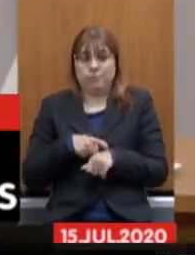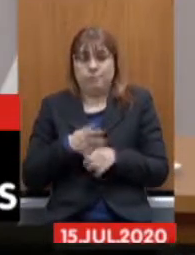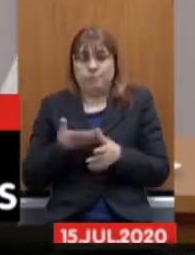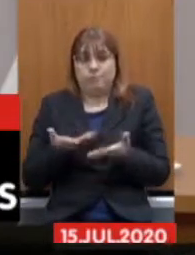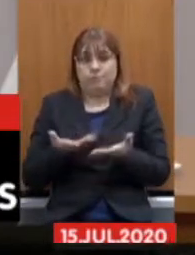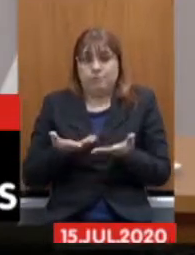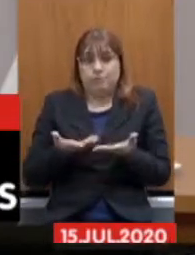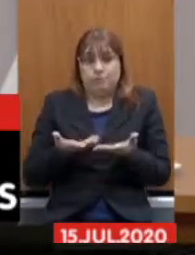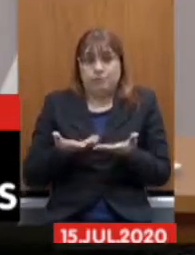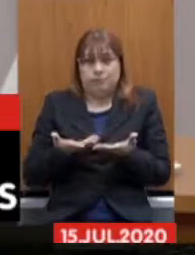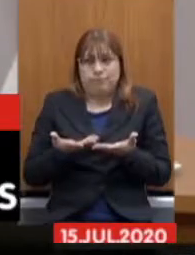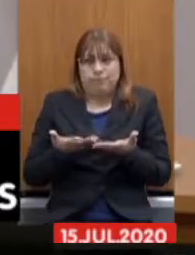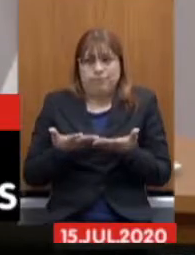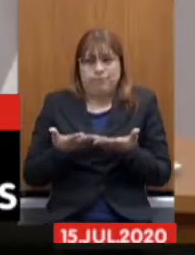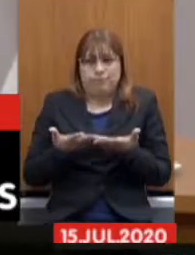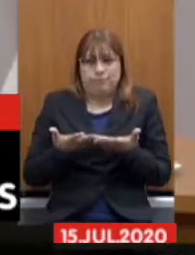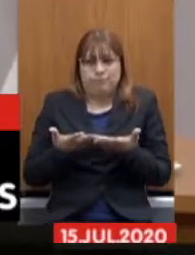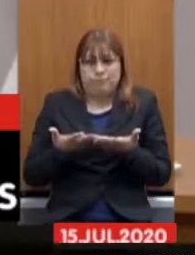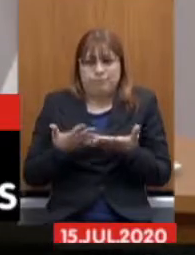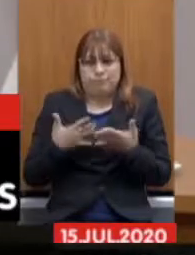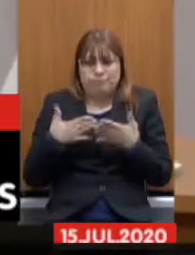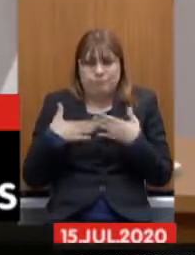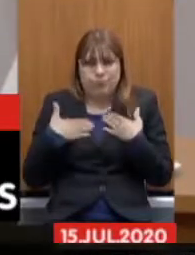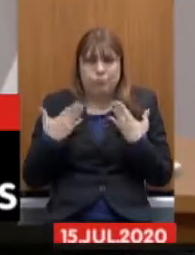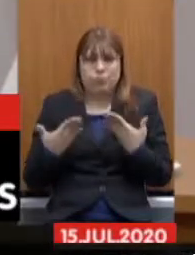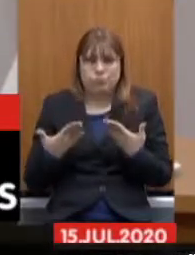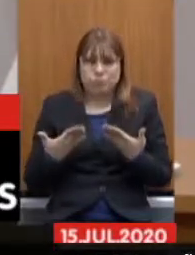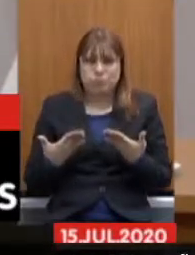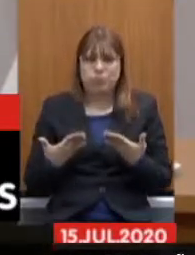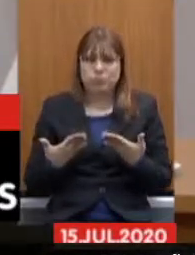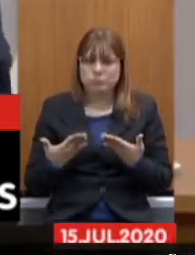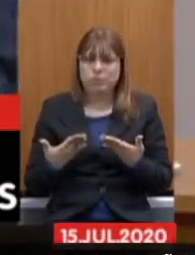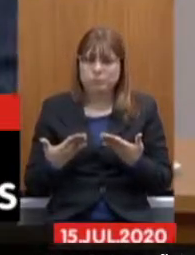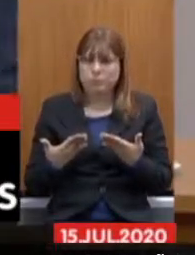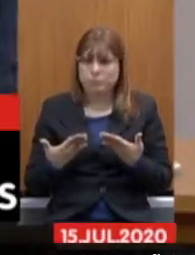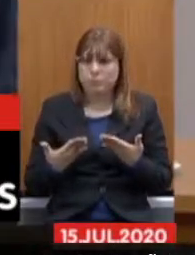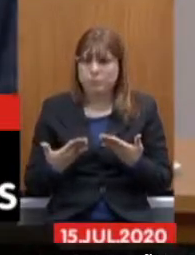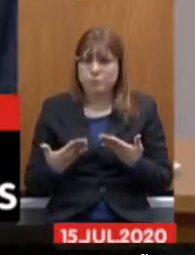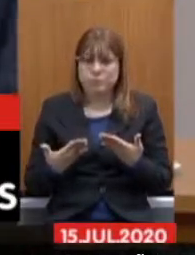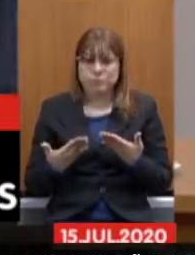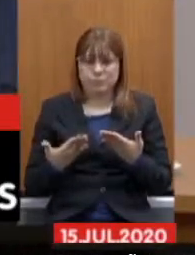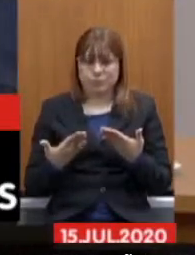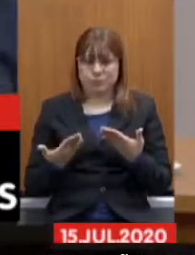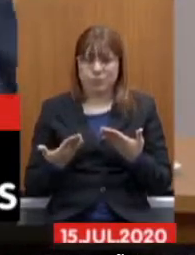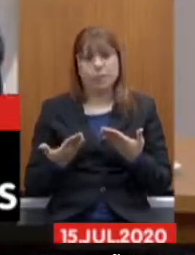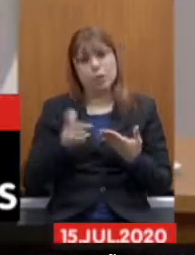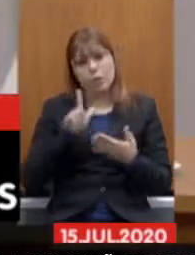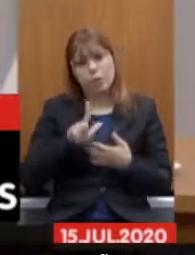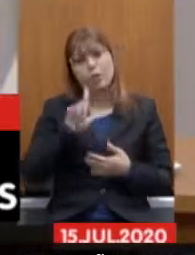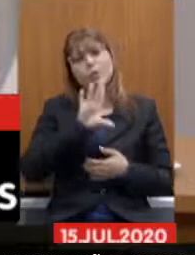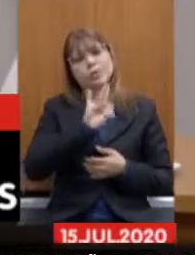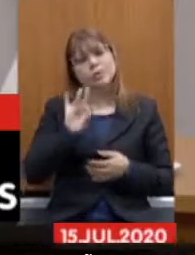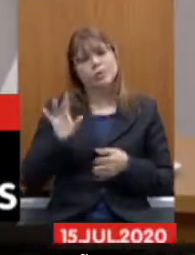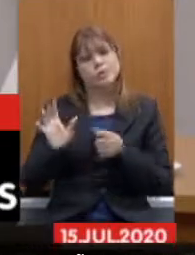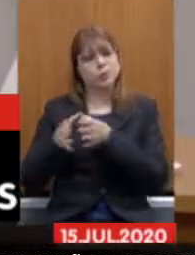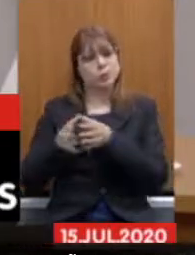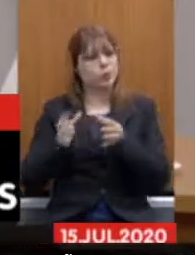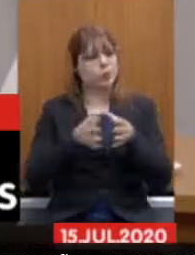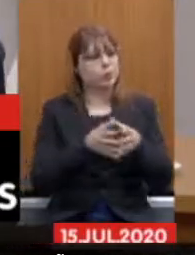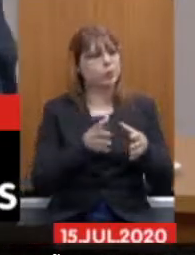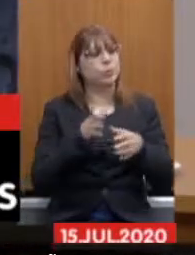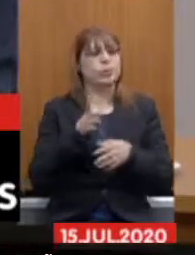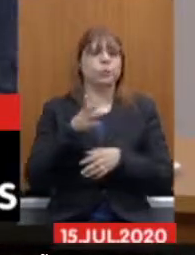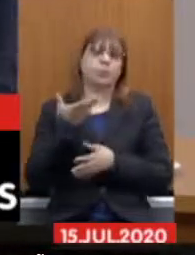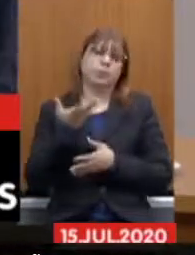gera perplexidade gera perplexidade e é claro que cada carreira tem a sua